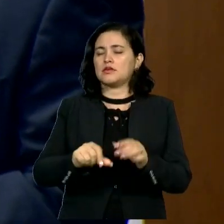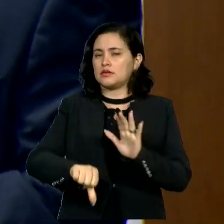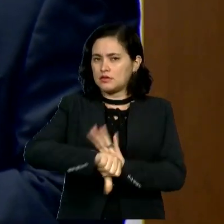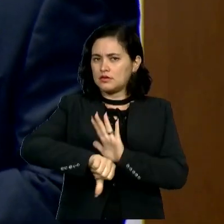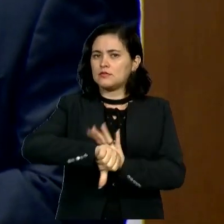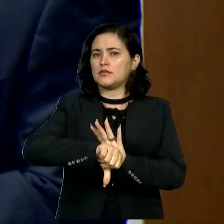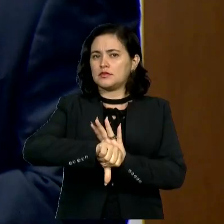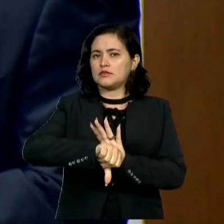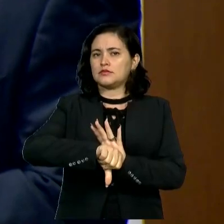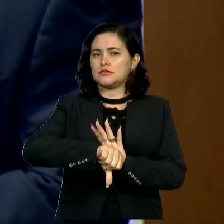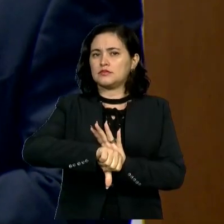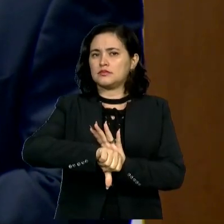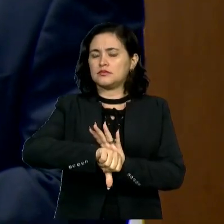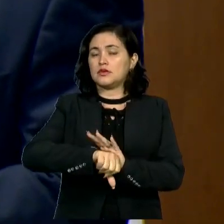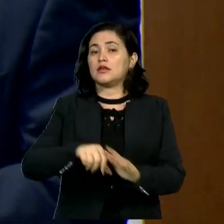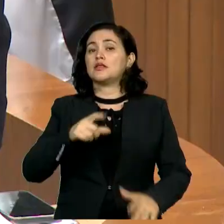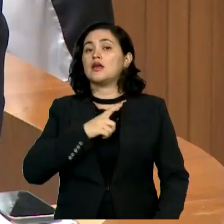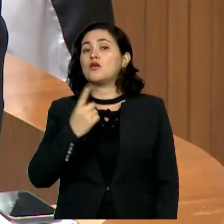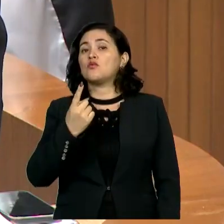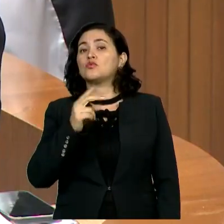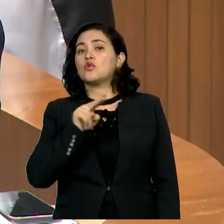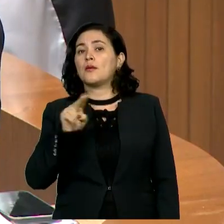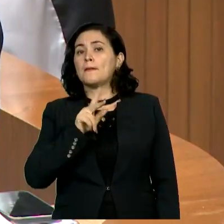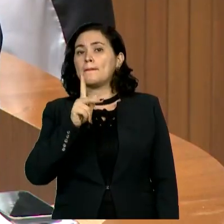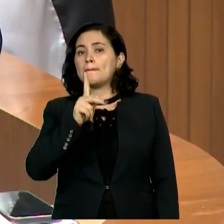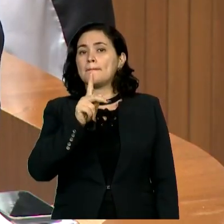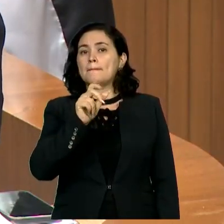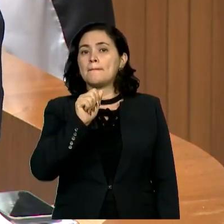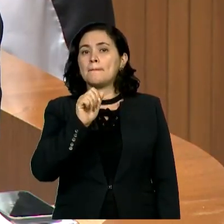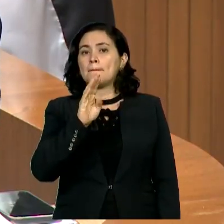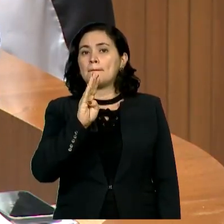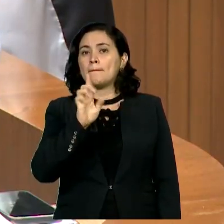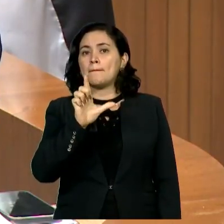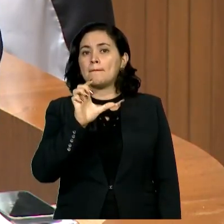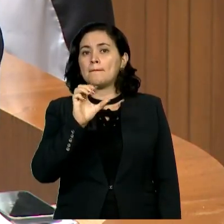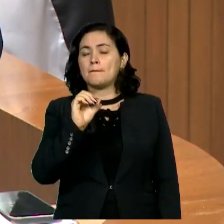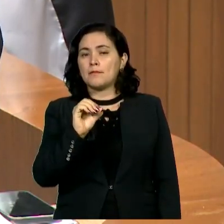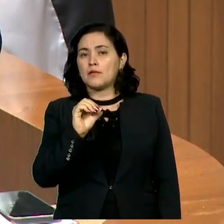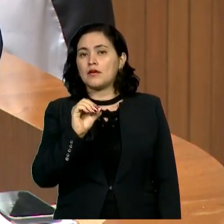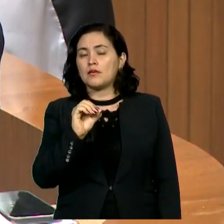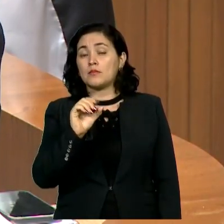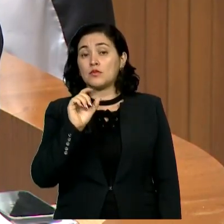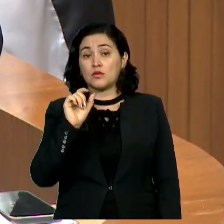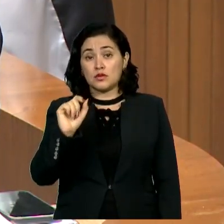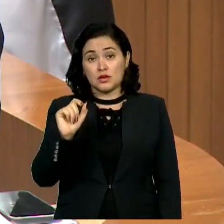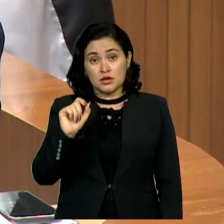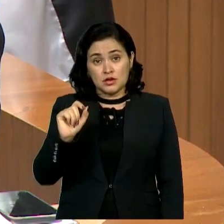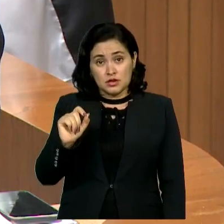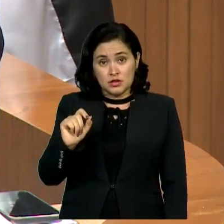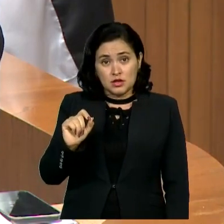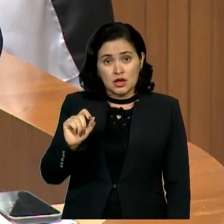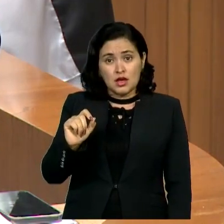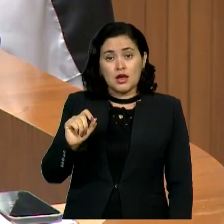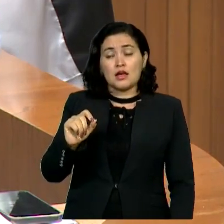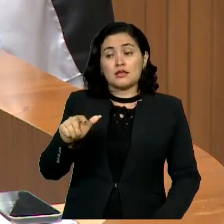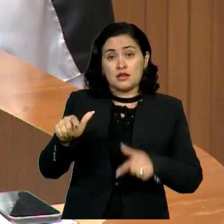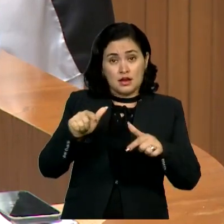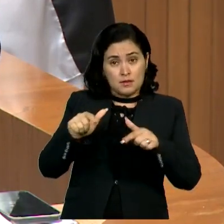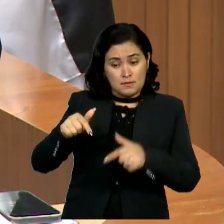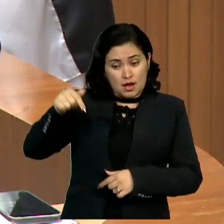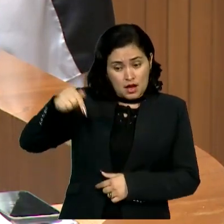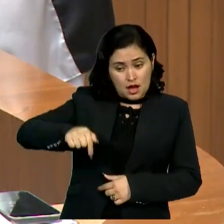presidente, tem um chamado Pablo, viu, que foi preso ontem, que está nomeado aqui na Assembleia Legislativa. Presidente,